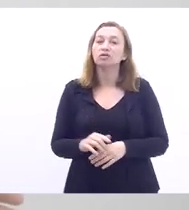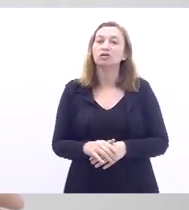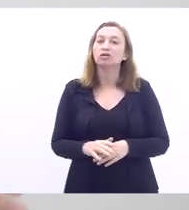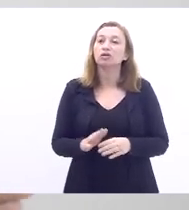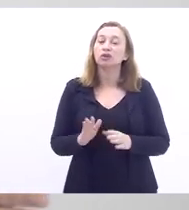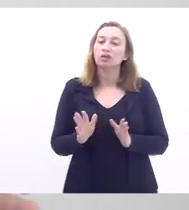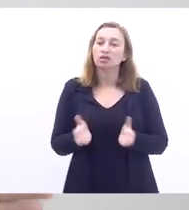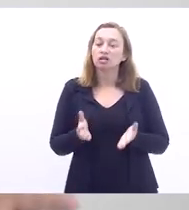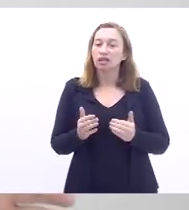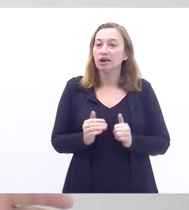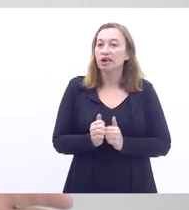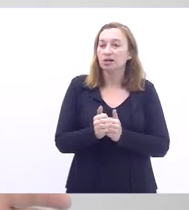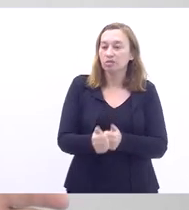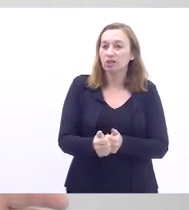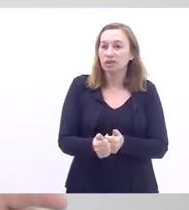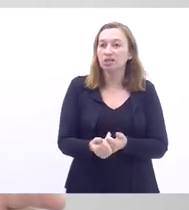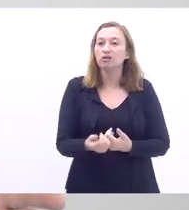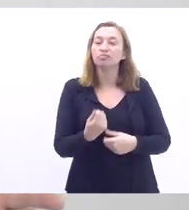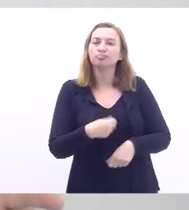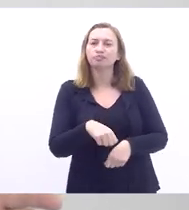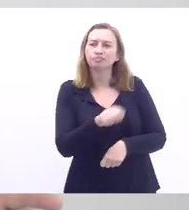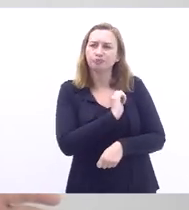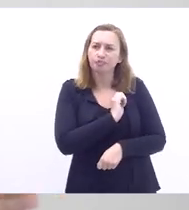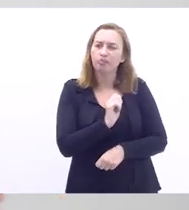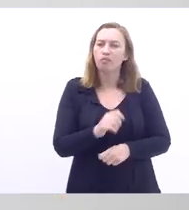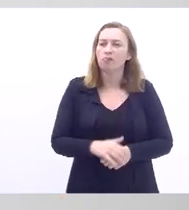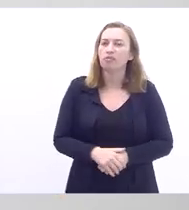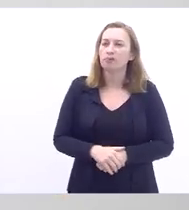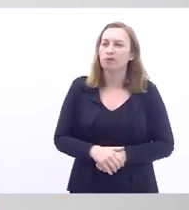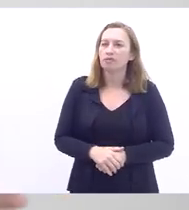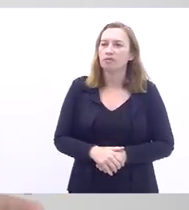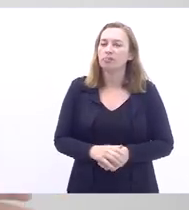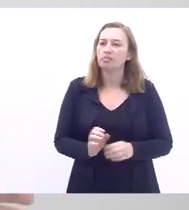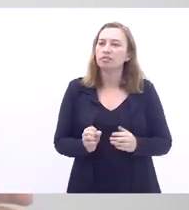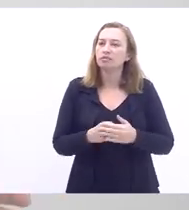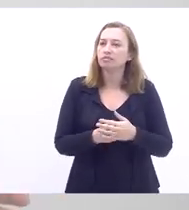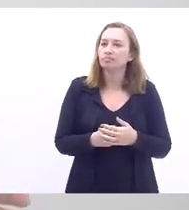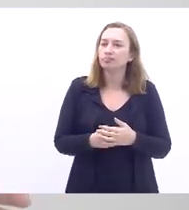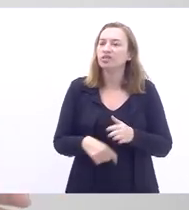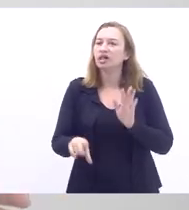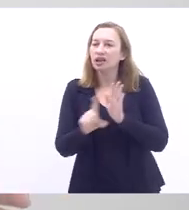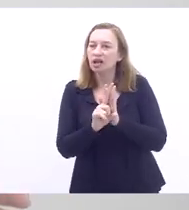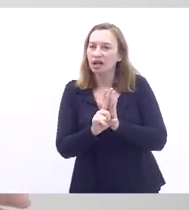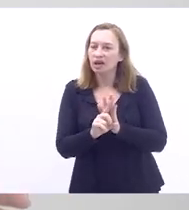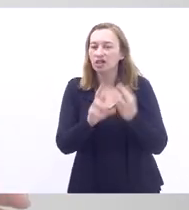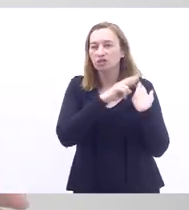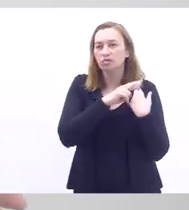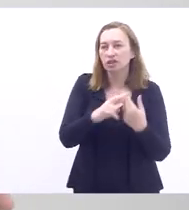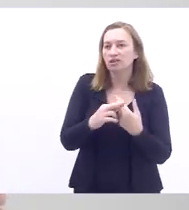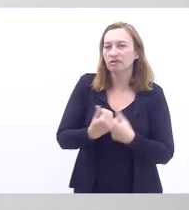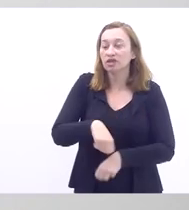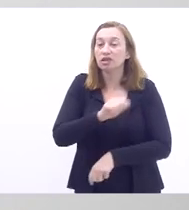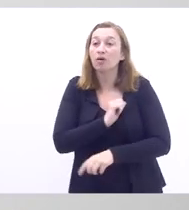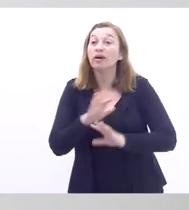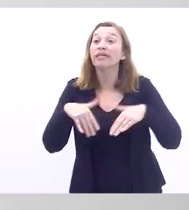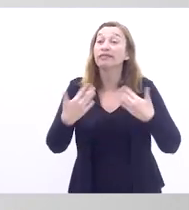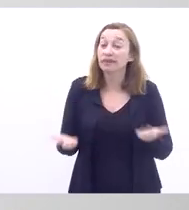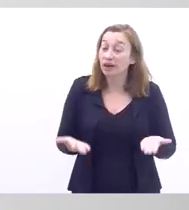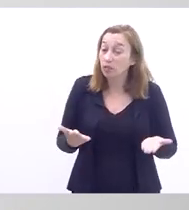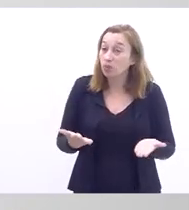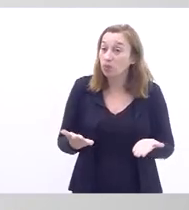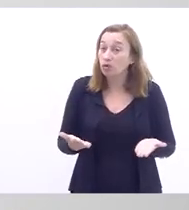nesse momento atrás do regime de recuperação fiscal passar se esconder atrás da lei de responsabilidade fiscal então